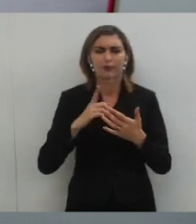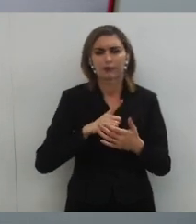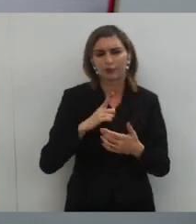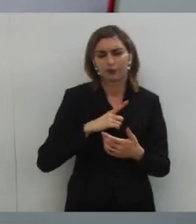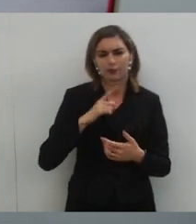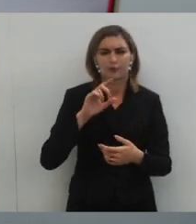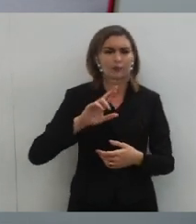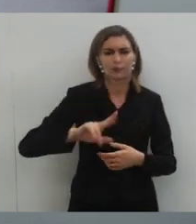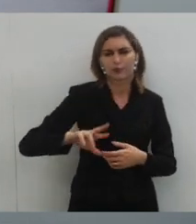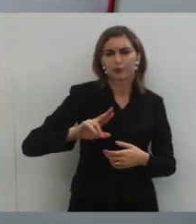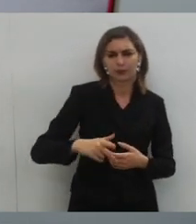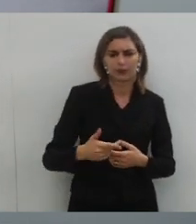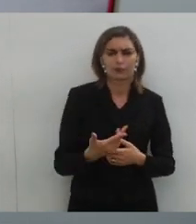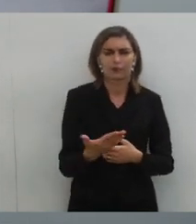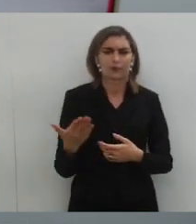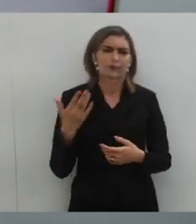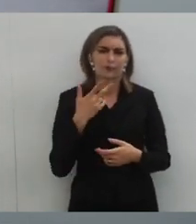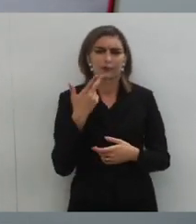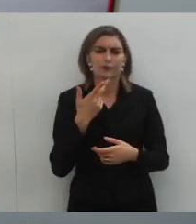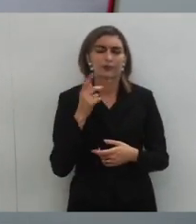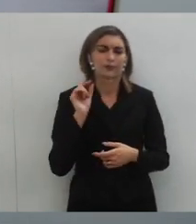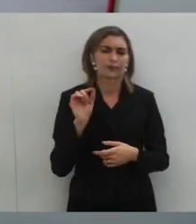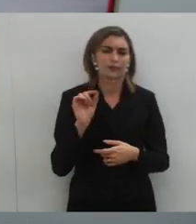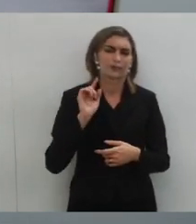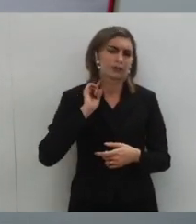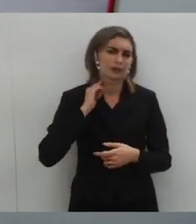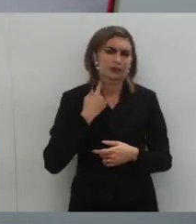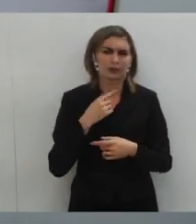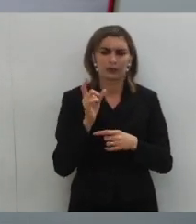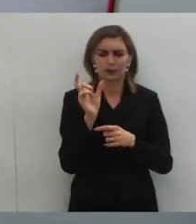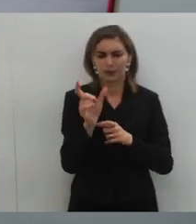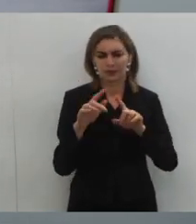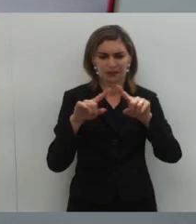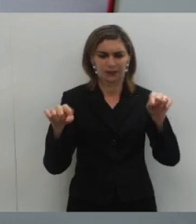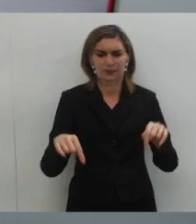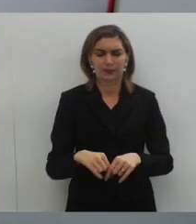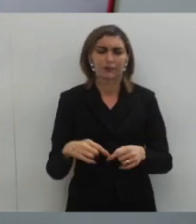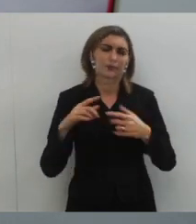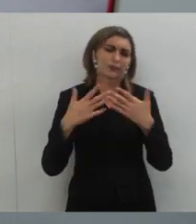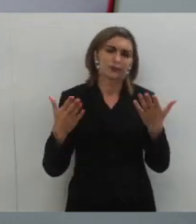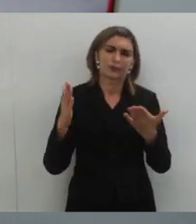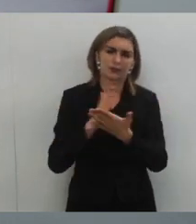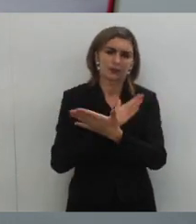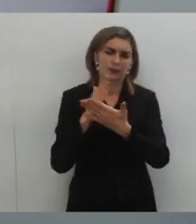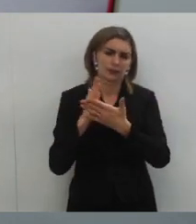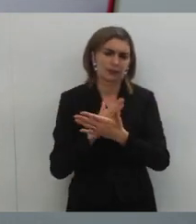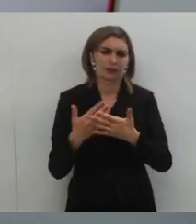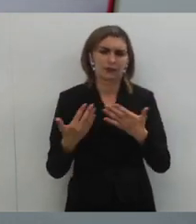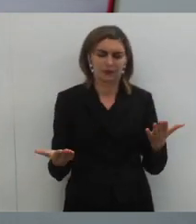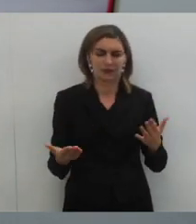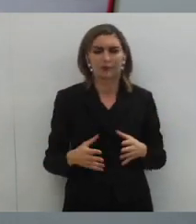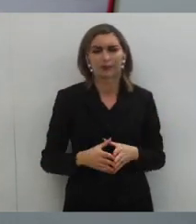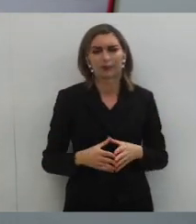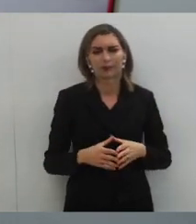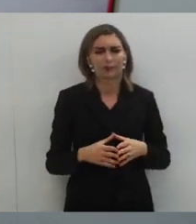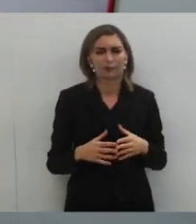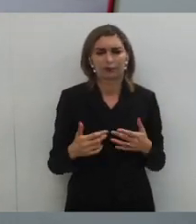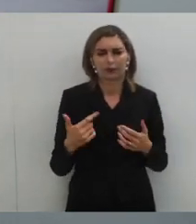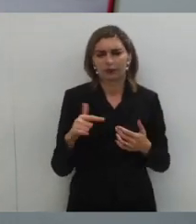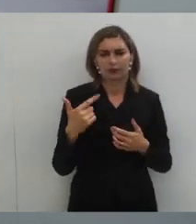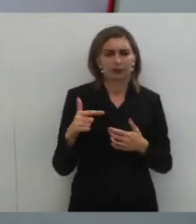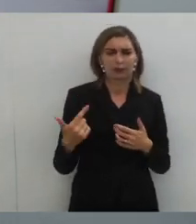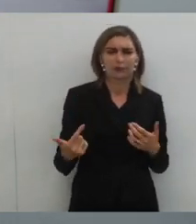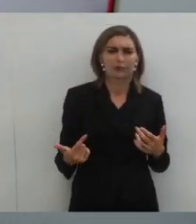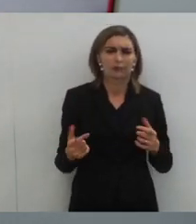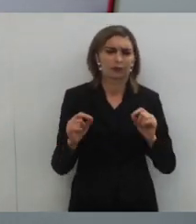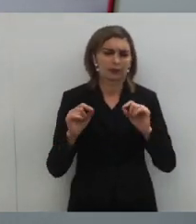sido não dizer quem foi que sujou a sala. Então foi alguém, né? Então